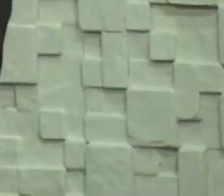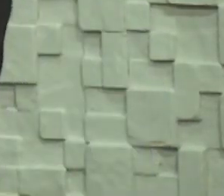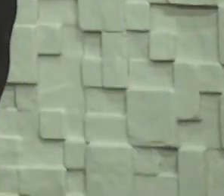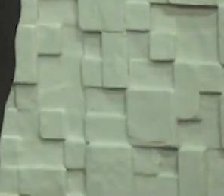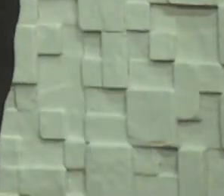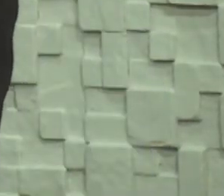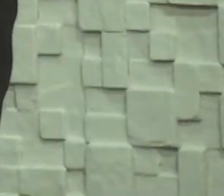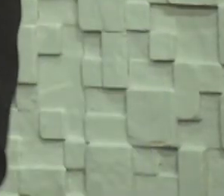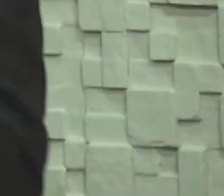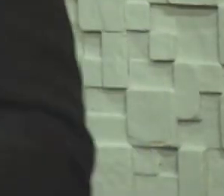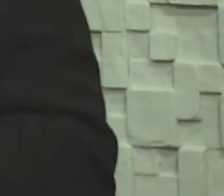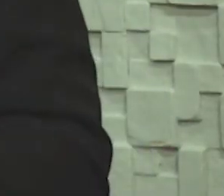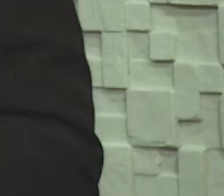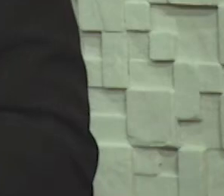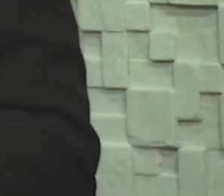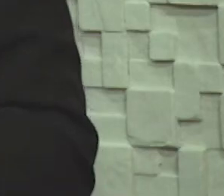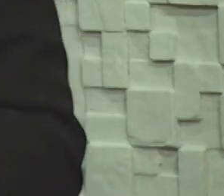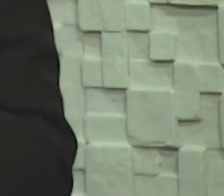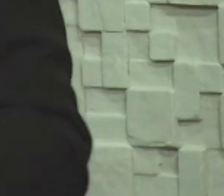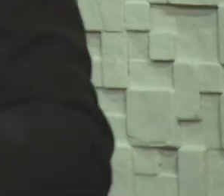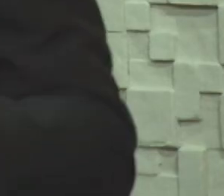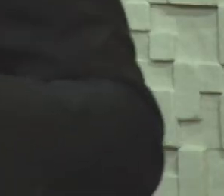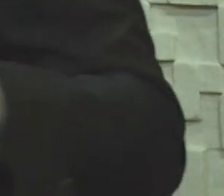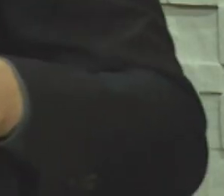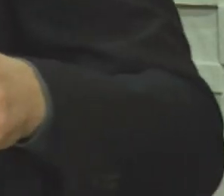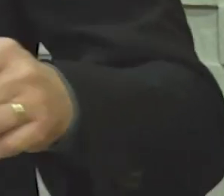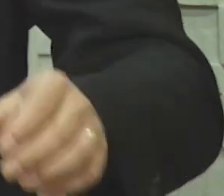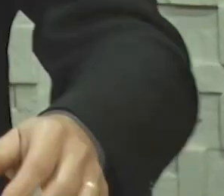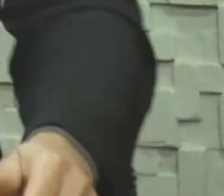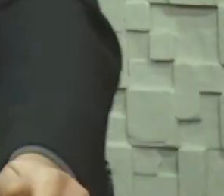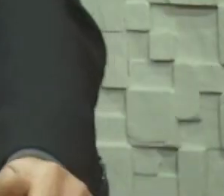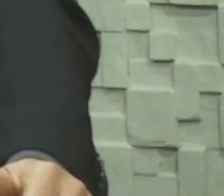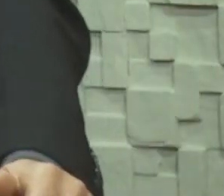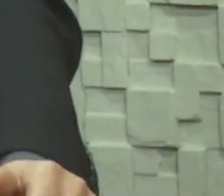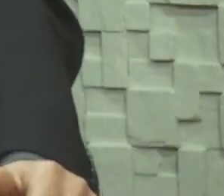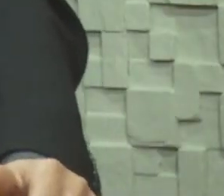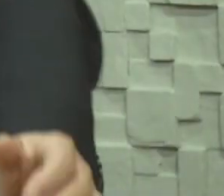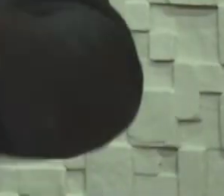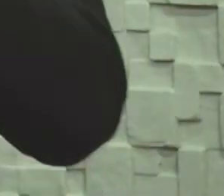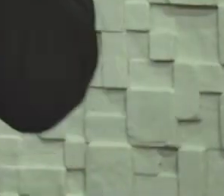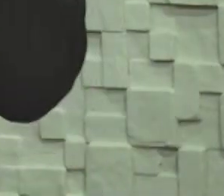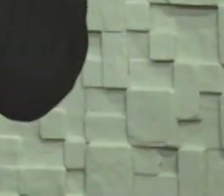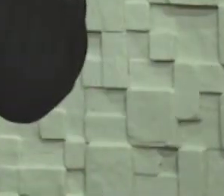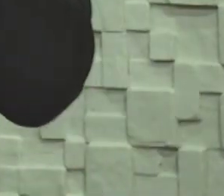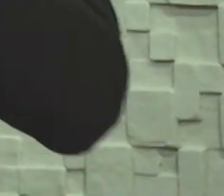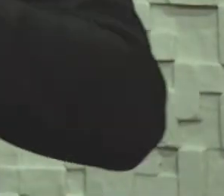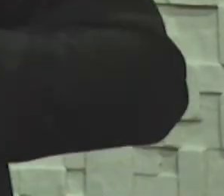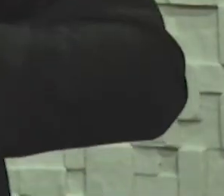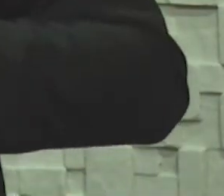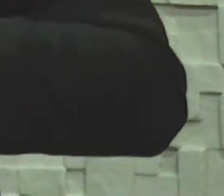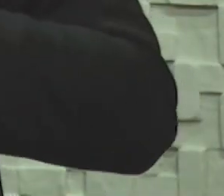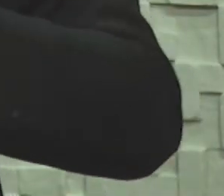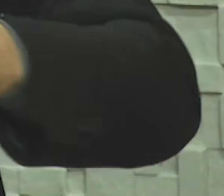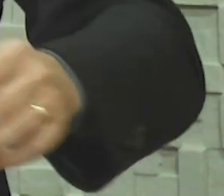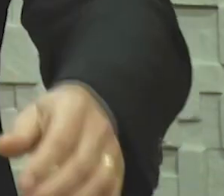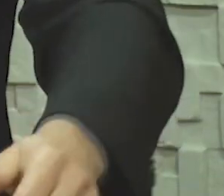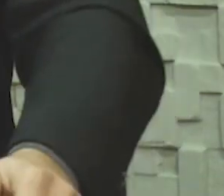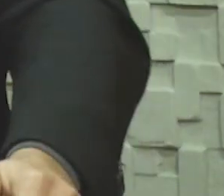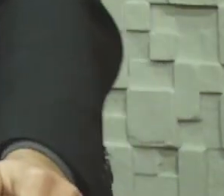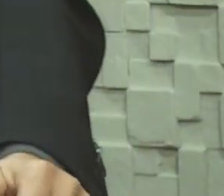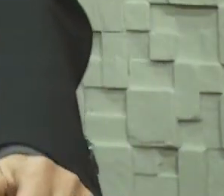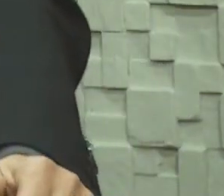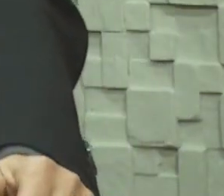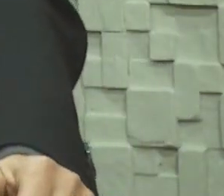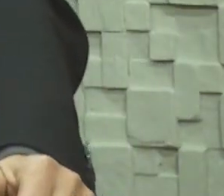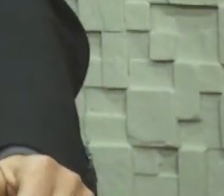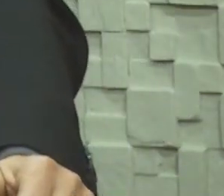então e a conselheira o conselho deliberativo a dona Naides Krieger né a dona Sirlei Carlesso enfim uma equipe